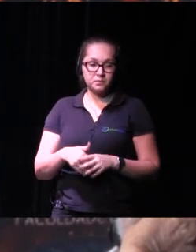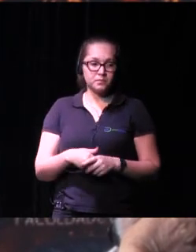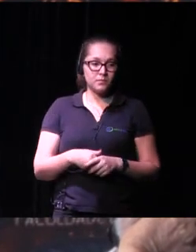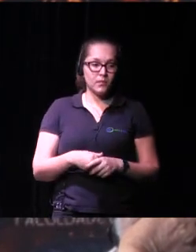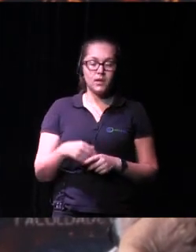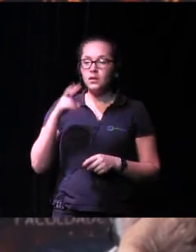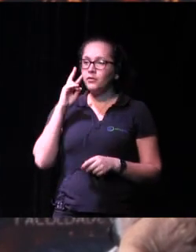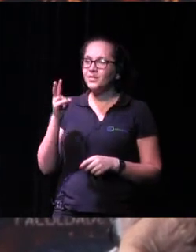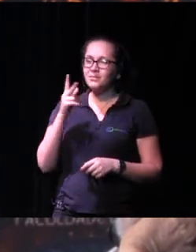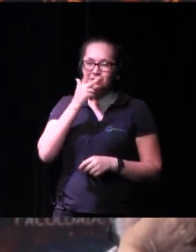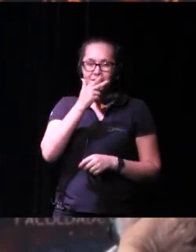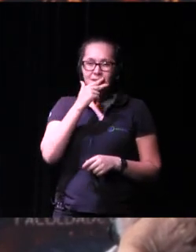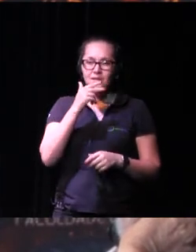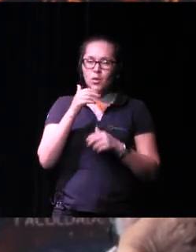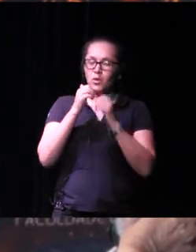janela que se abriu.